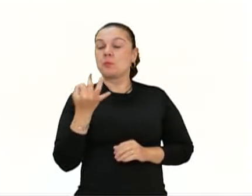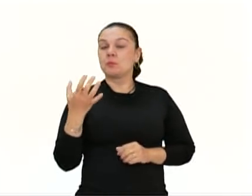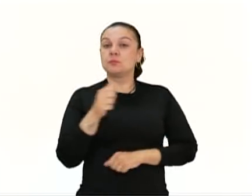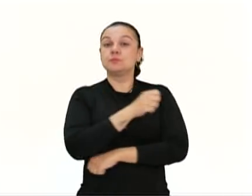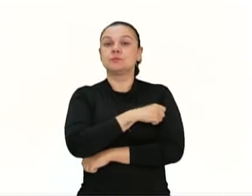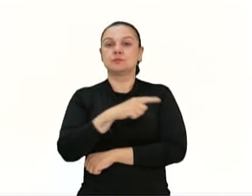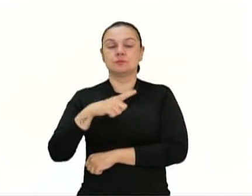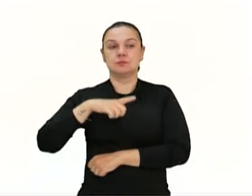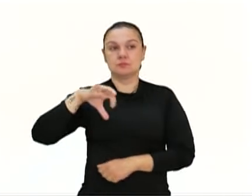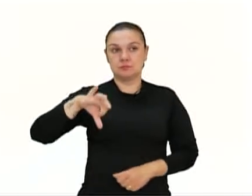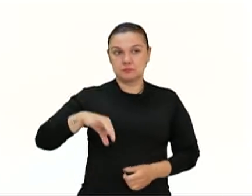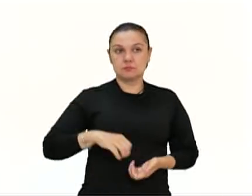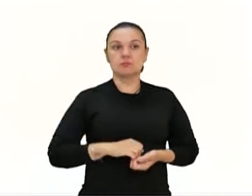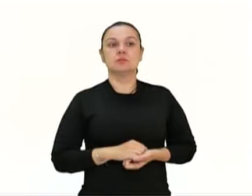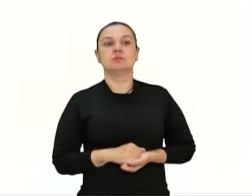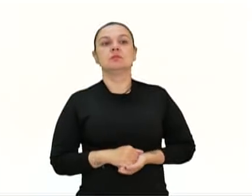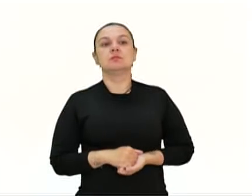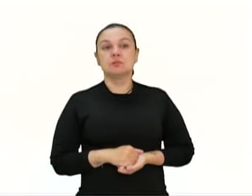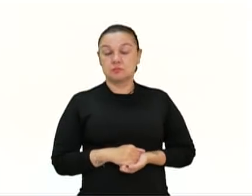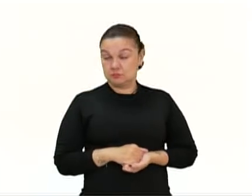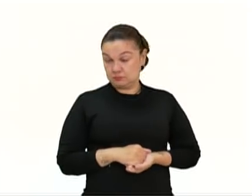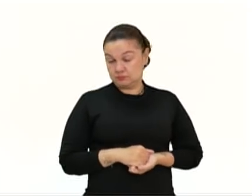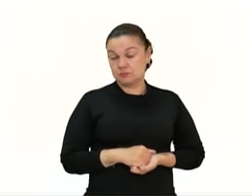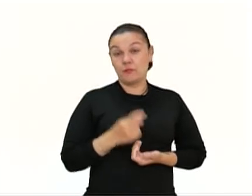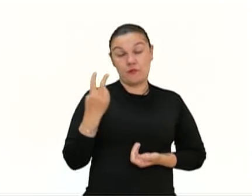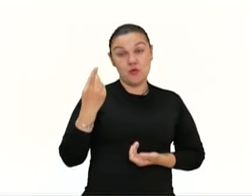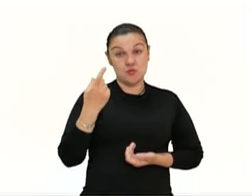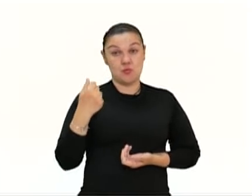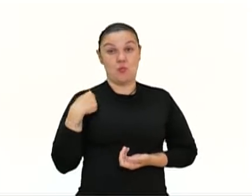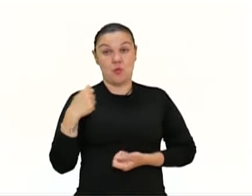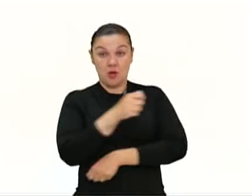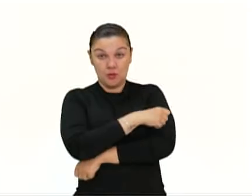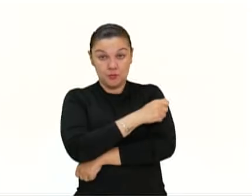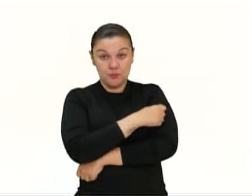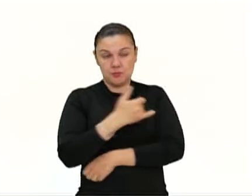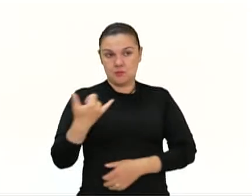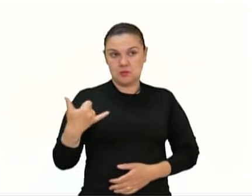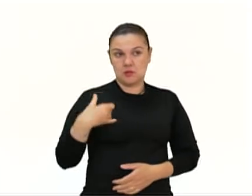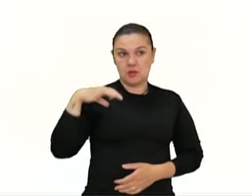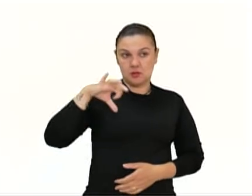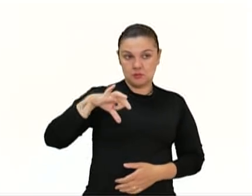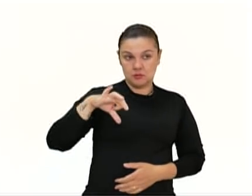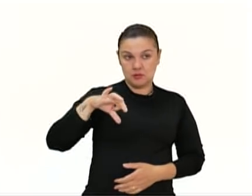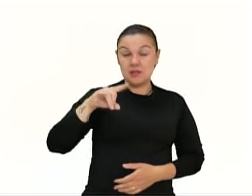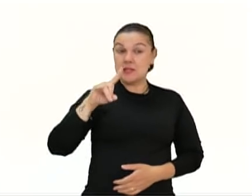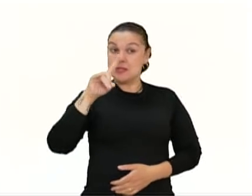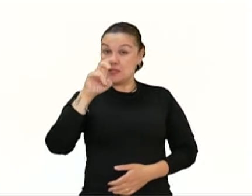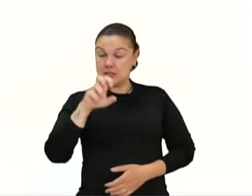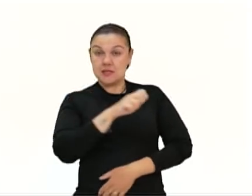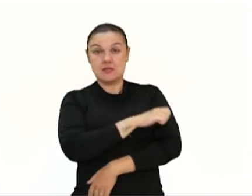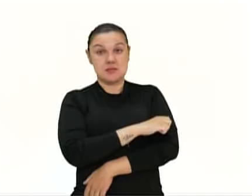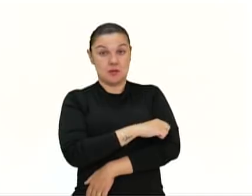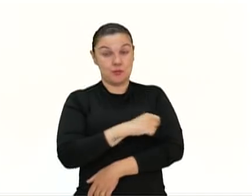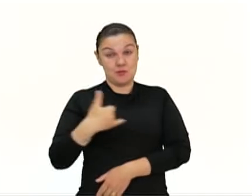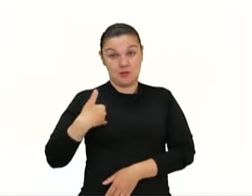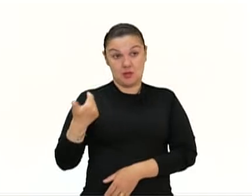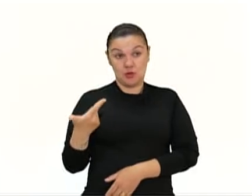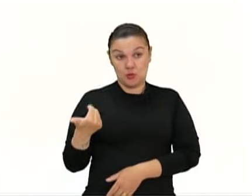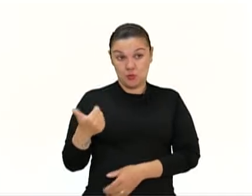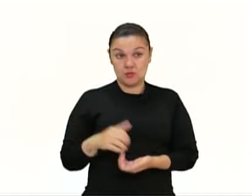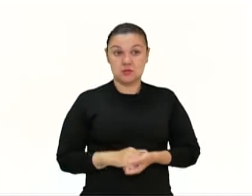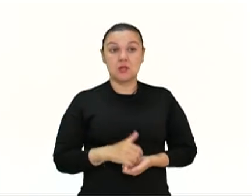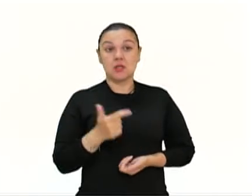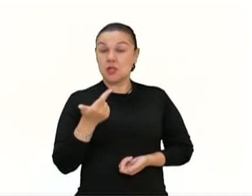9 anos? 21 alunos têm 9 anos. 15 alunos têm 12 anos.